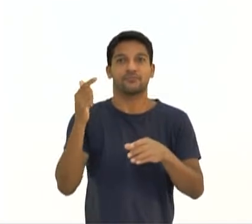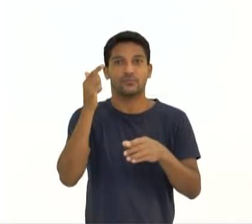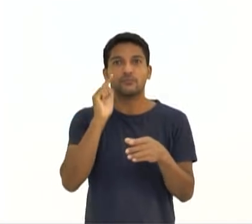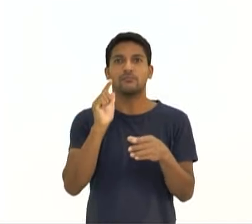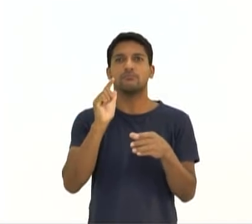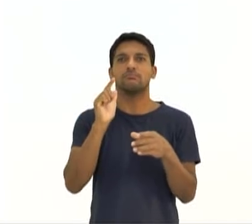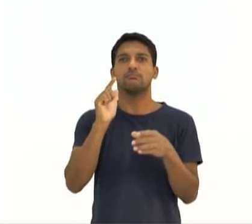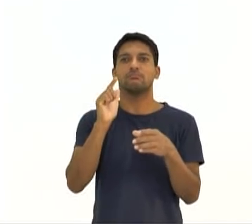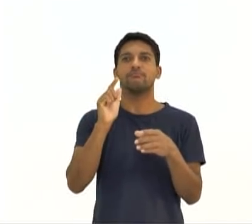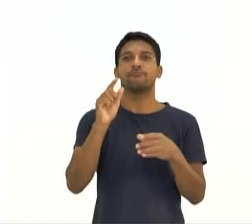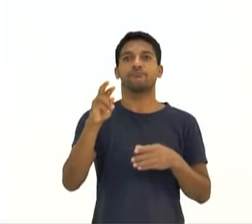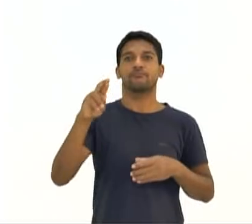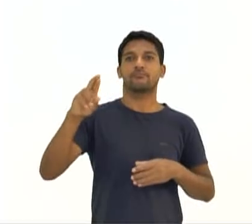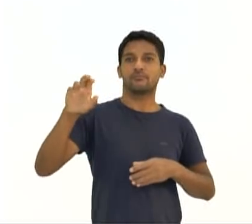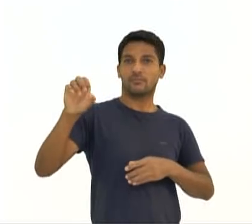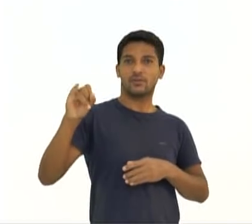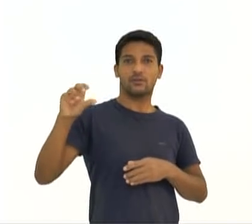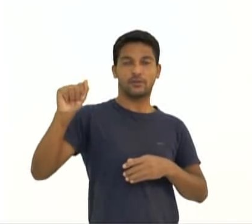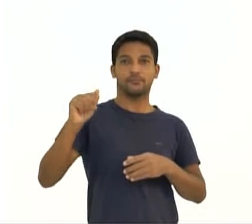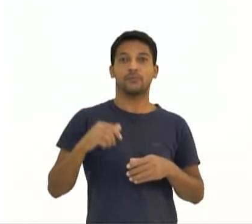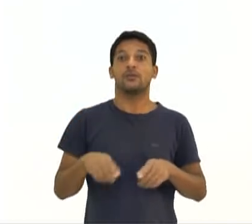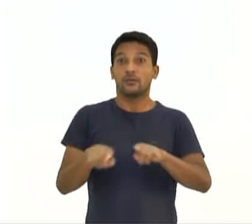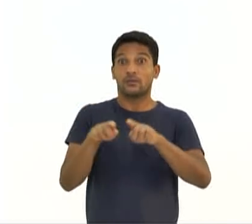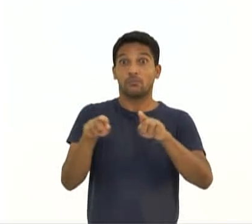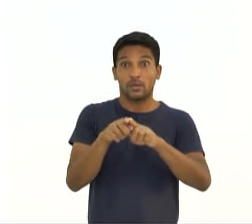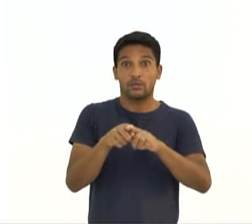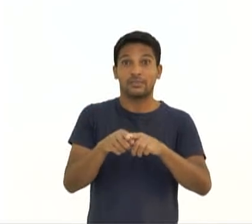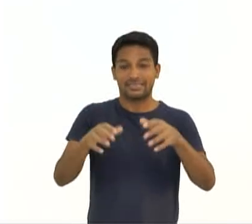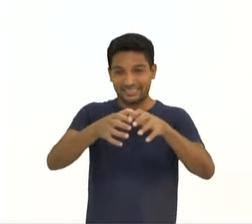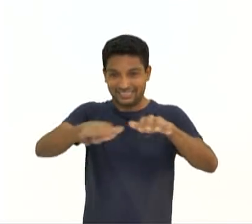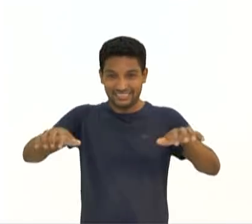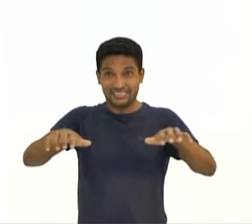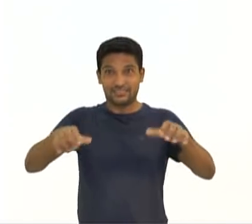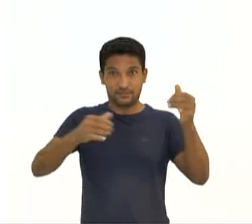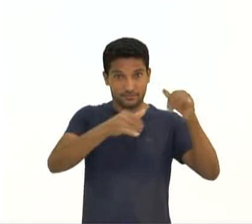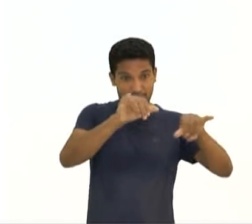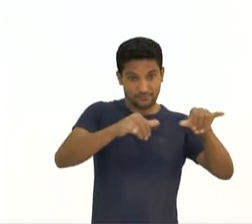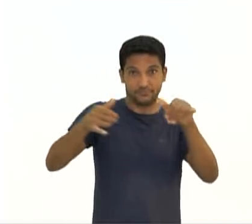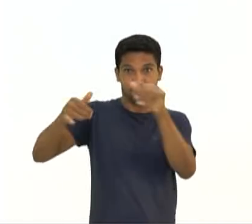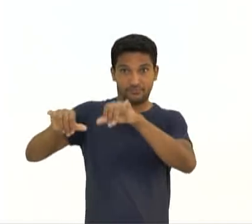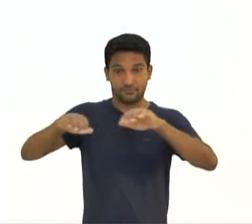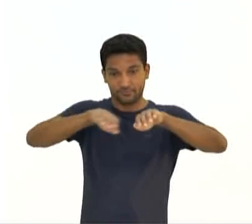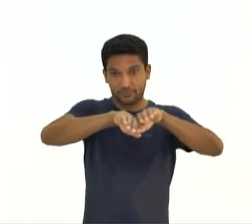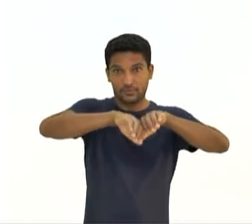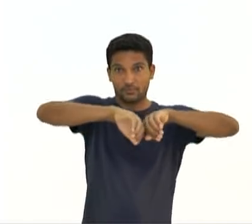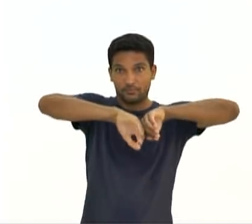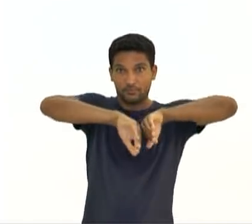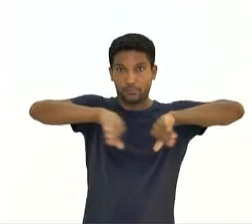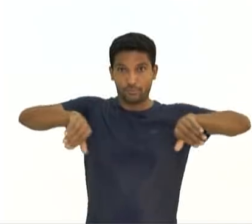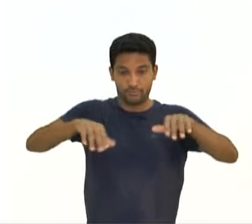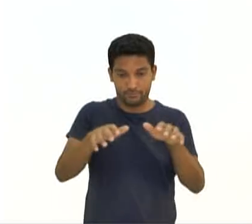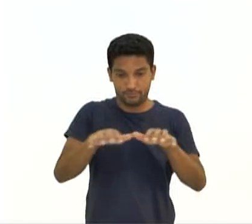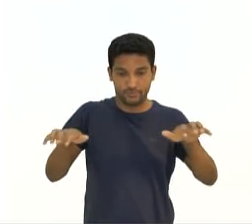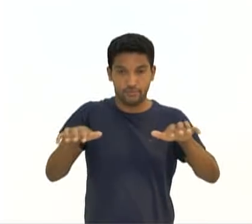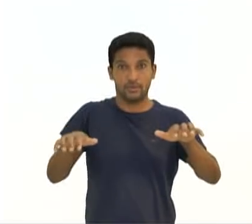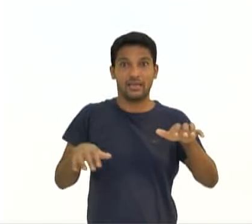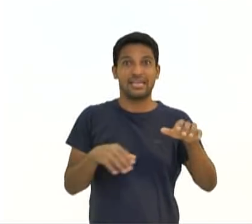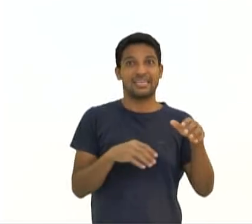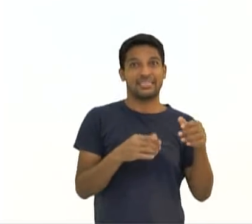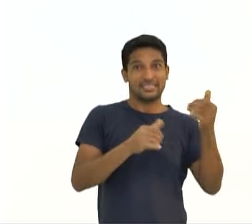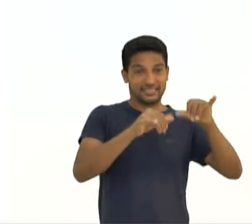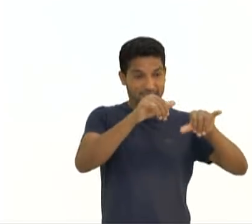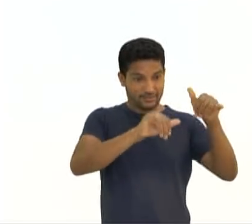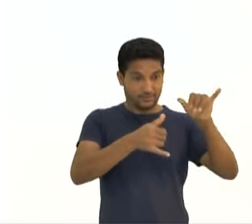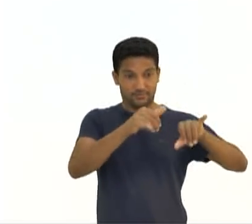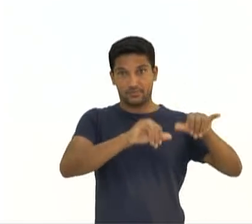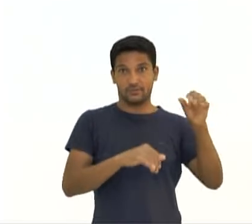ela em dois ramos, a química orgânica e a química inorgânica. Para o Bergman, a química orgânica é